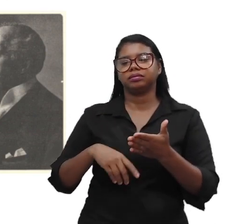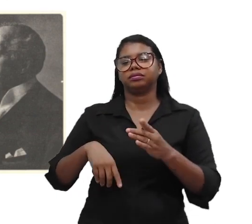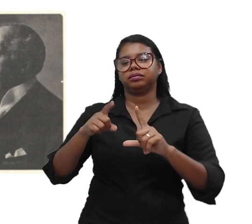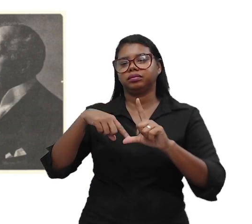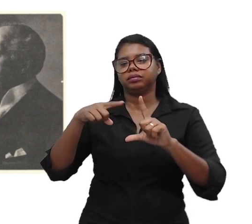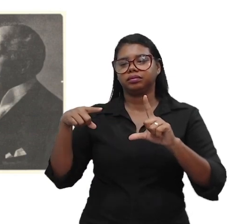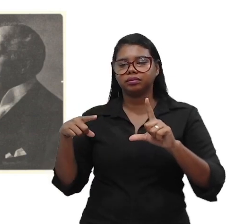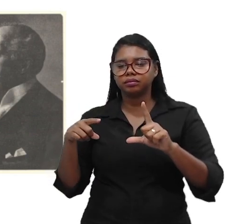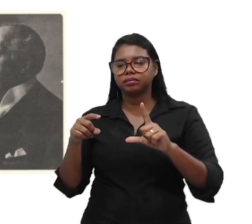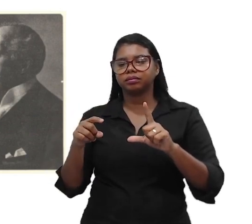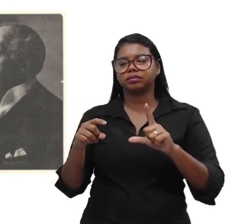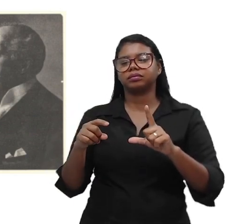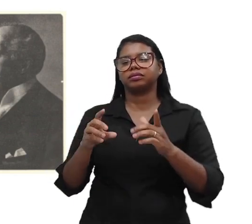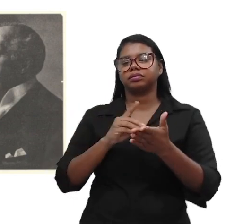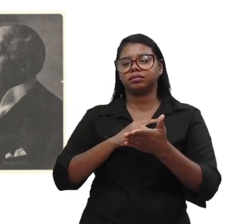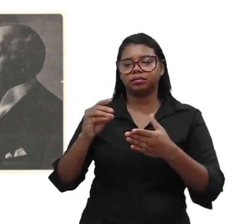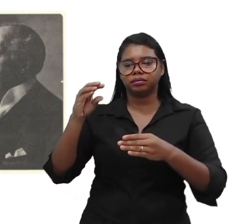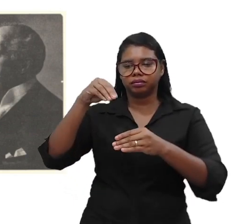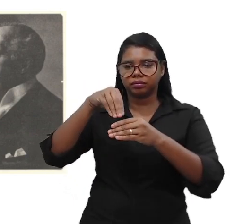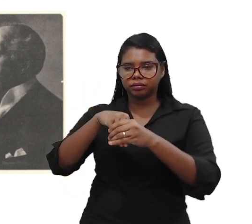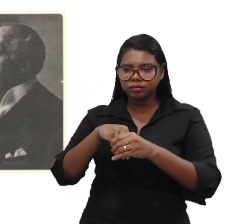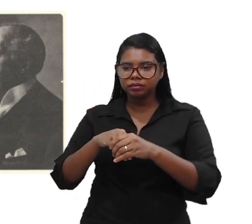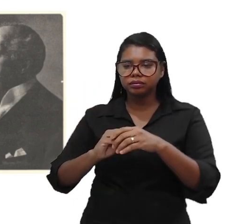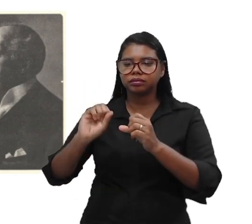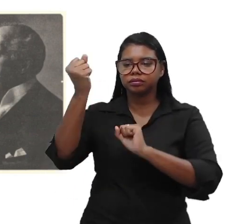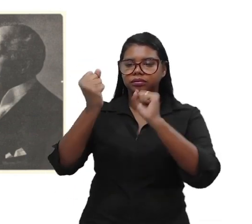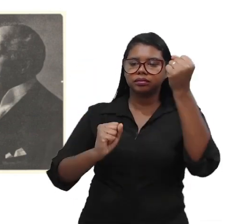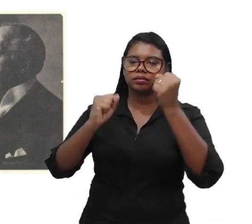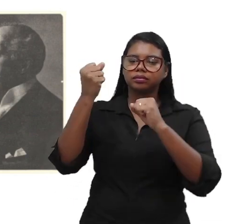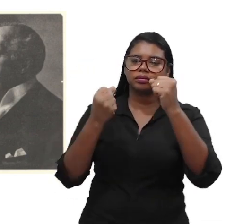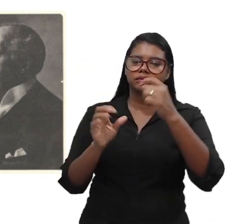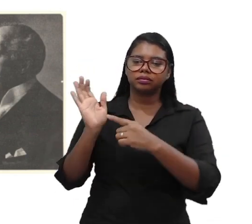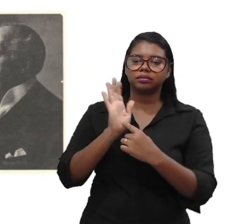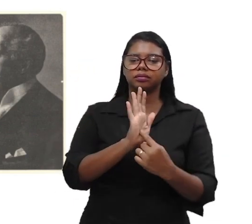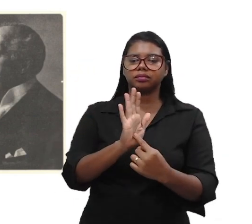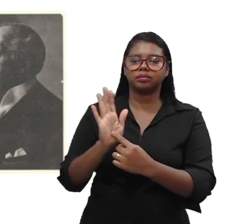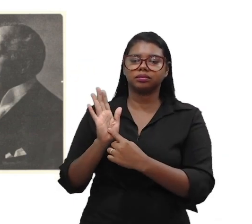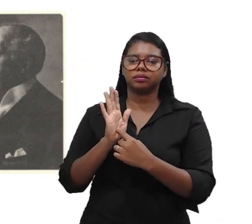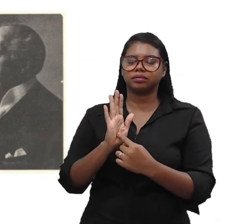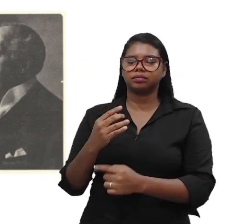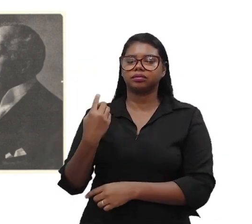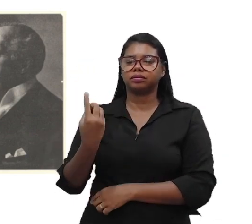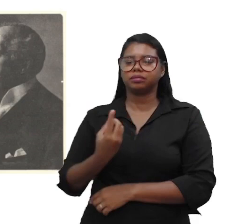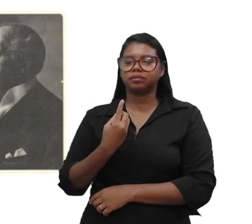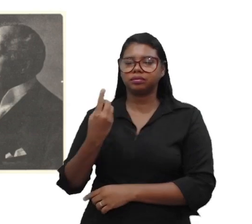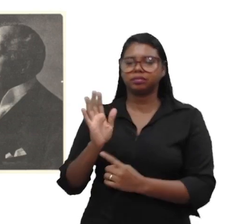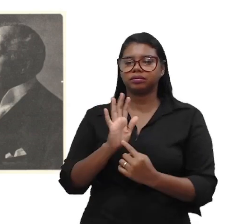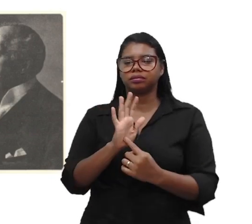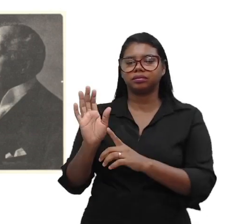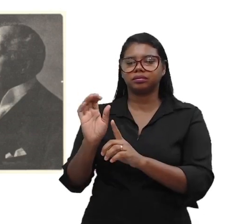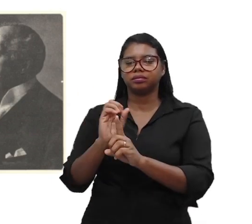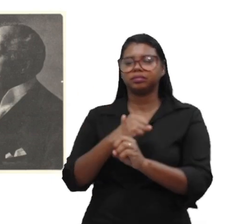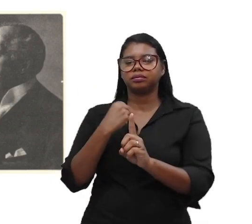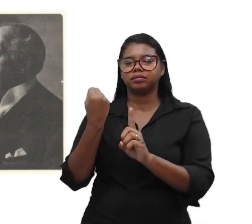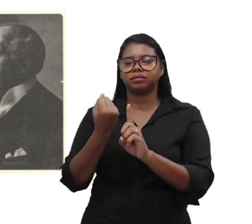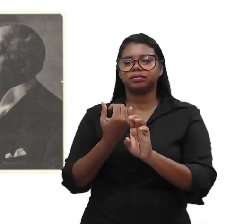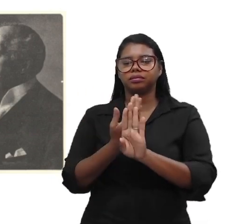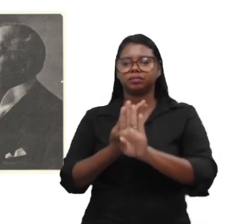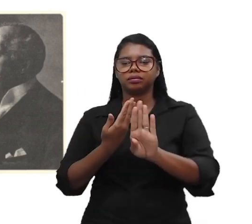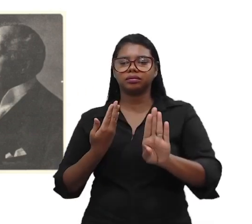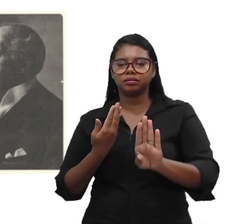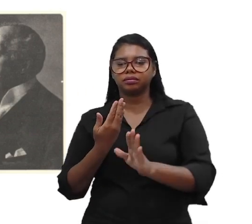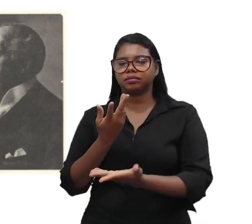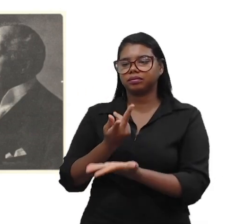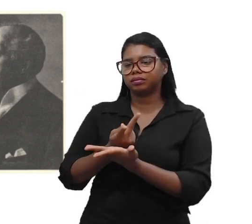inserir economicamente dentro da industrialização e ele não se tornava um indivíduo marginalizado na sociedade. O que infelizmente